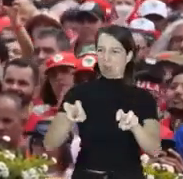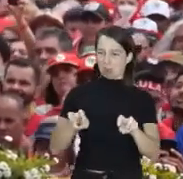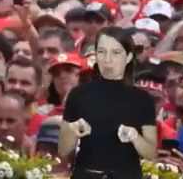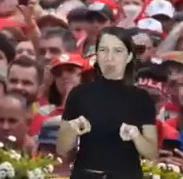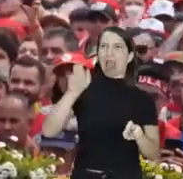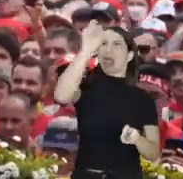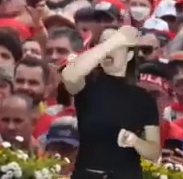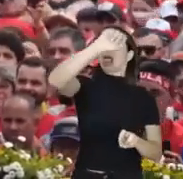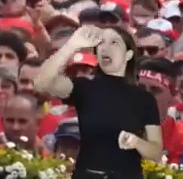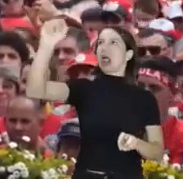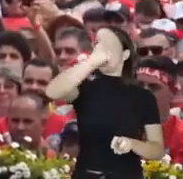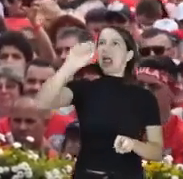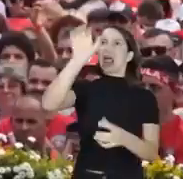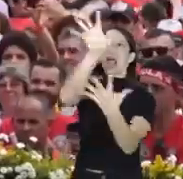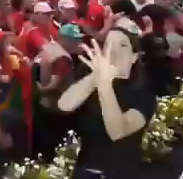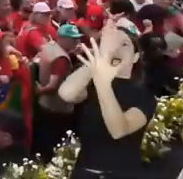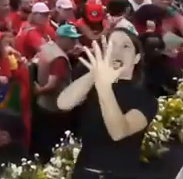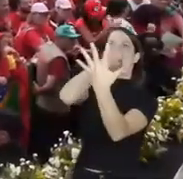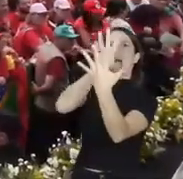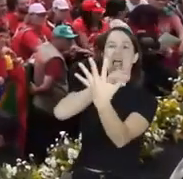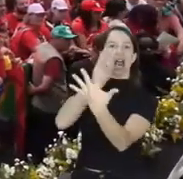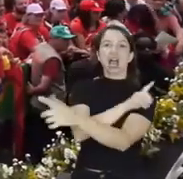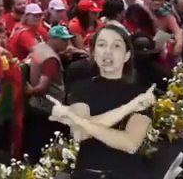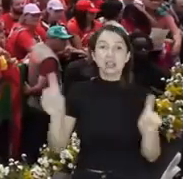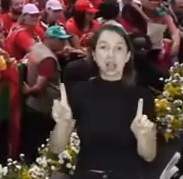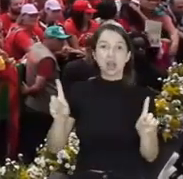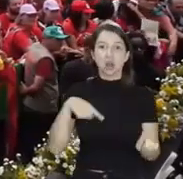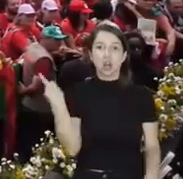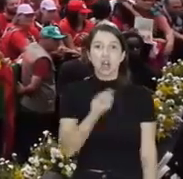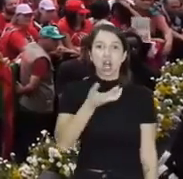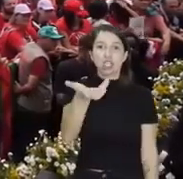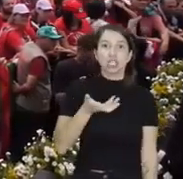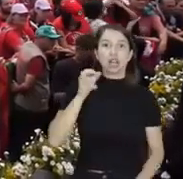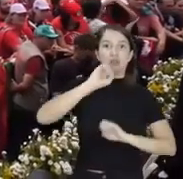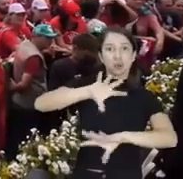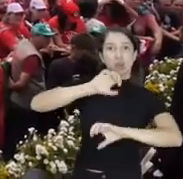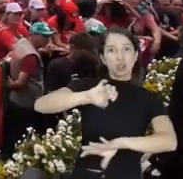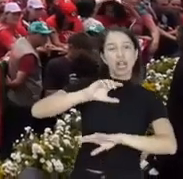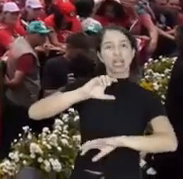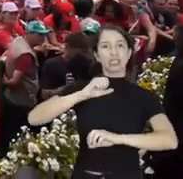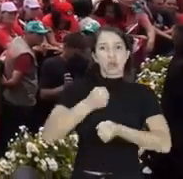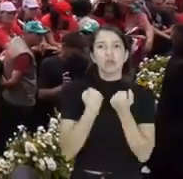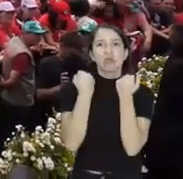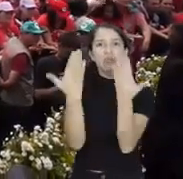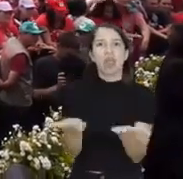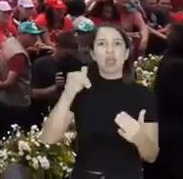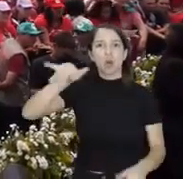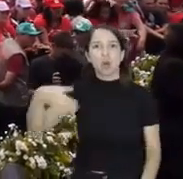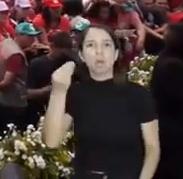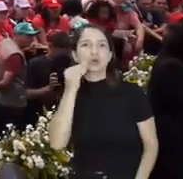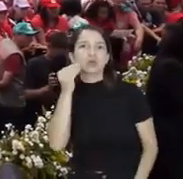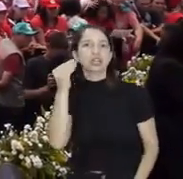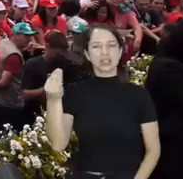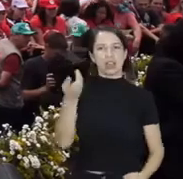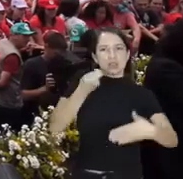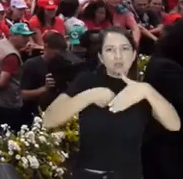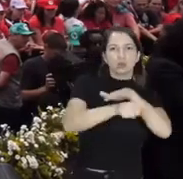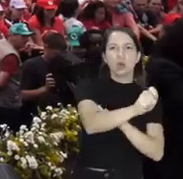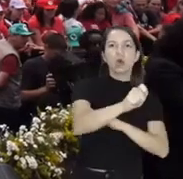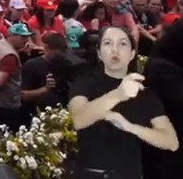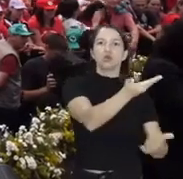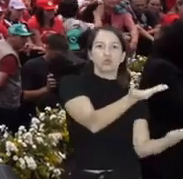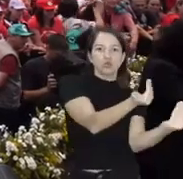que leve oportunidades que leva os jovens fora uma educação que crie jovens críticos de